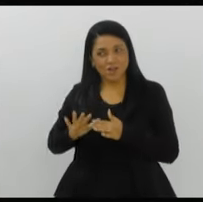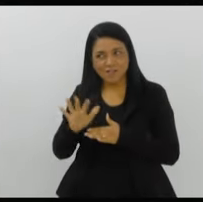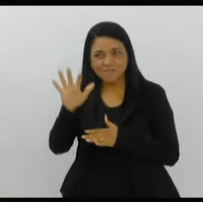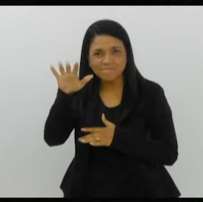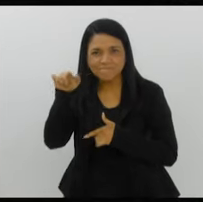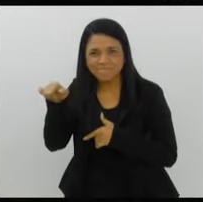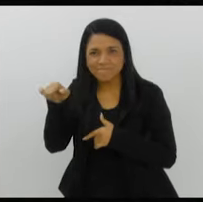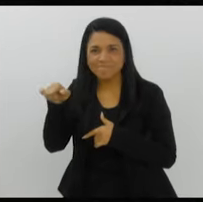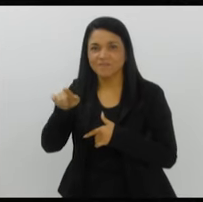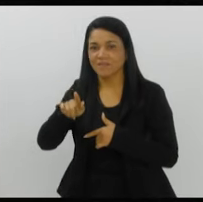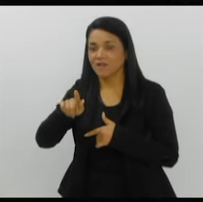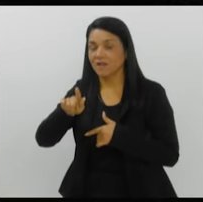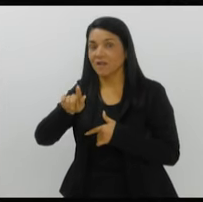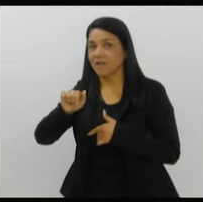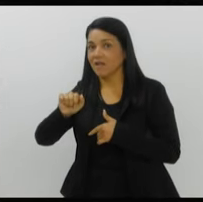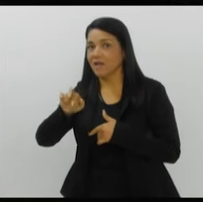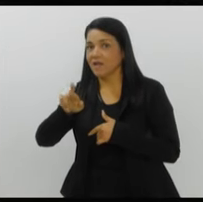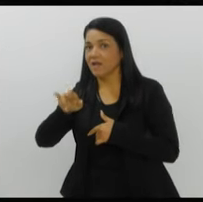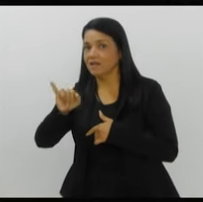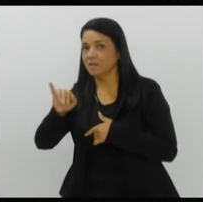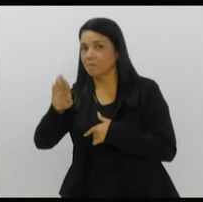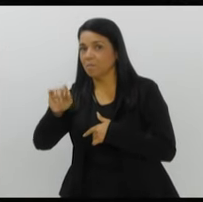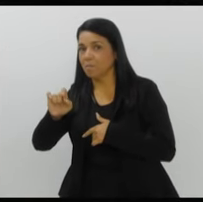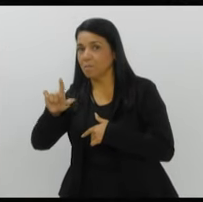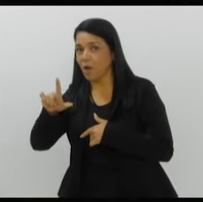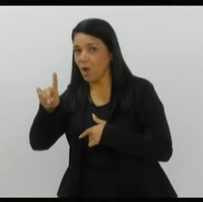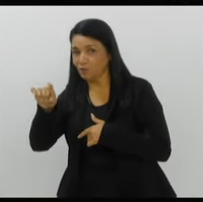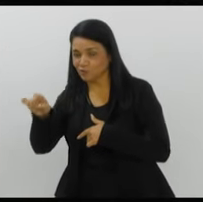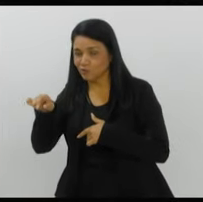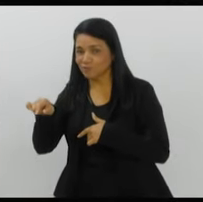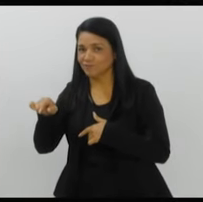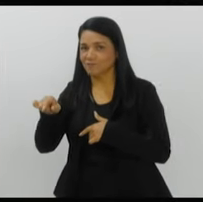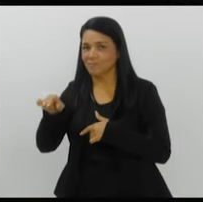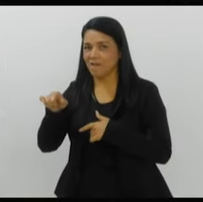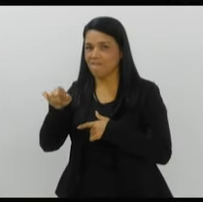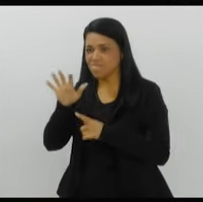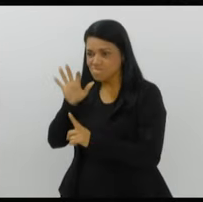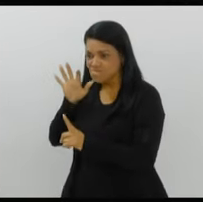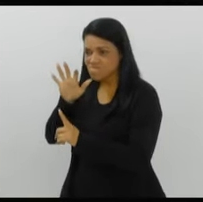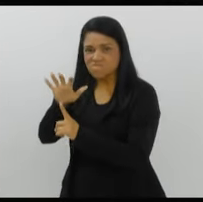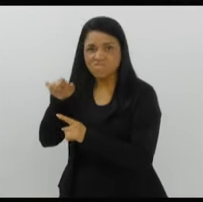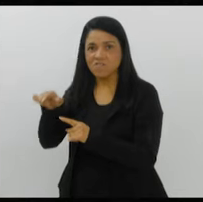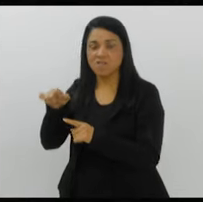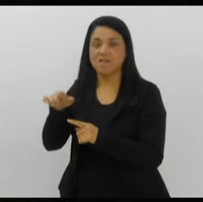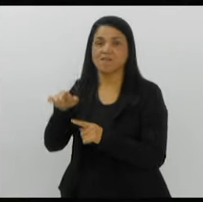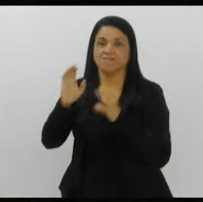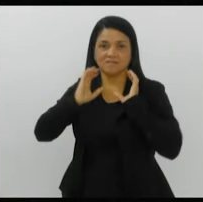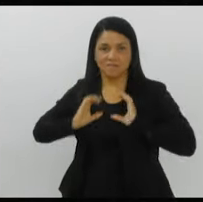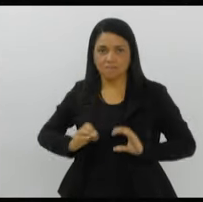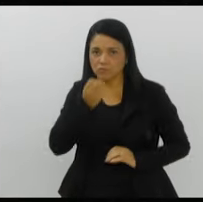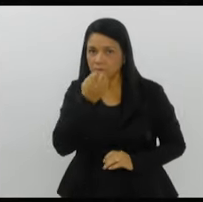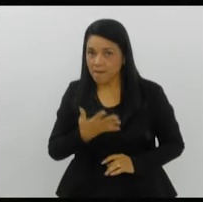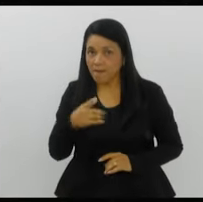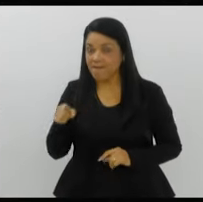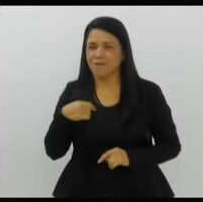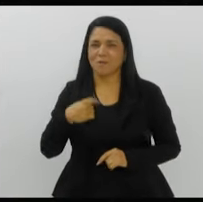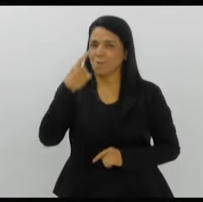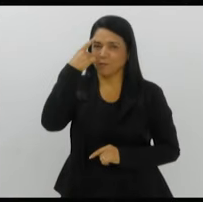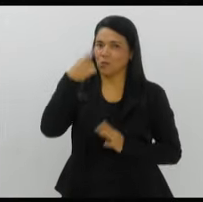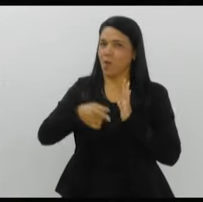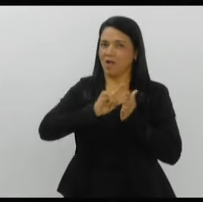Garibaldi, para aterrorizar o cidadão de bem, ele não pensou nisso. E aí vão ter alguns, de